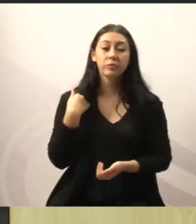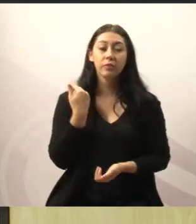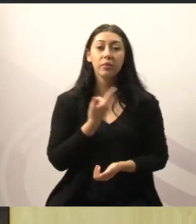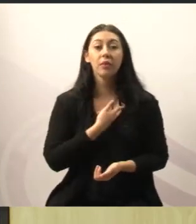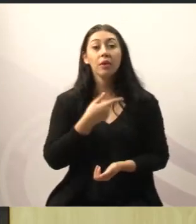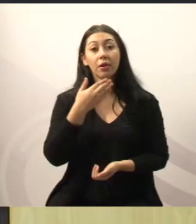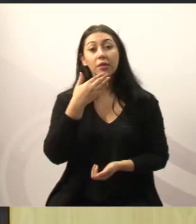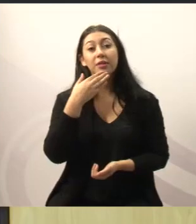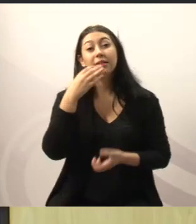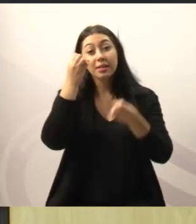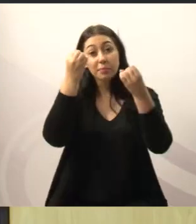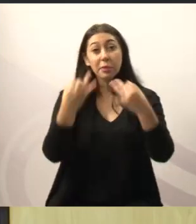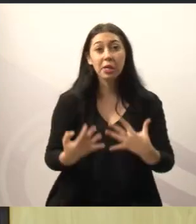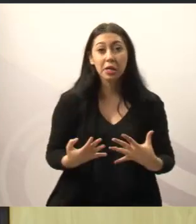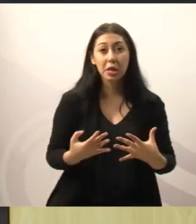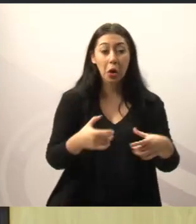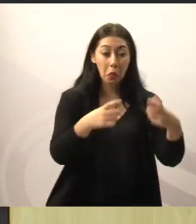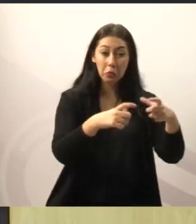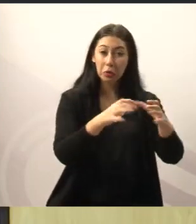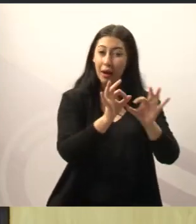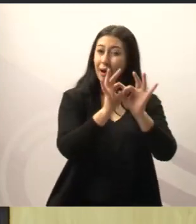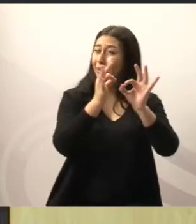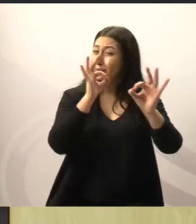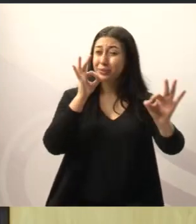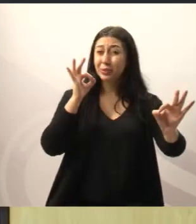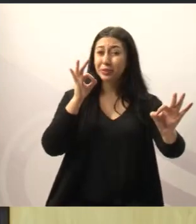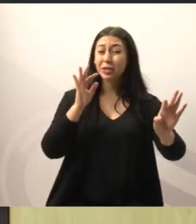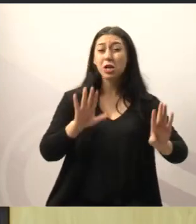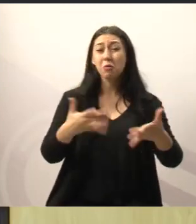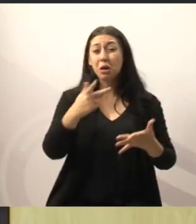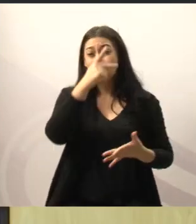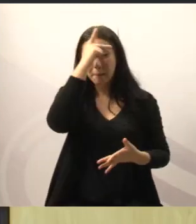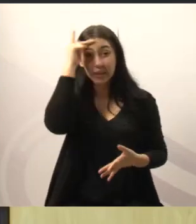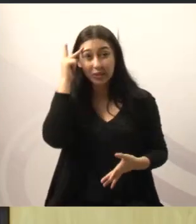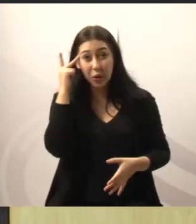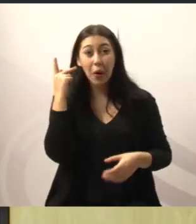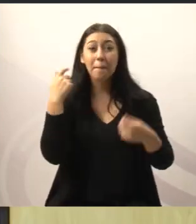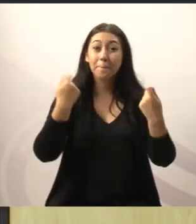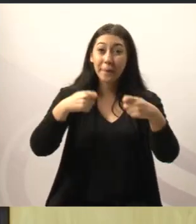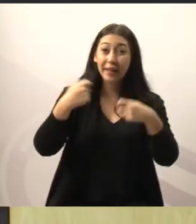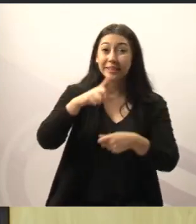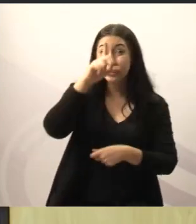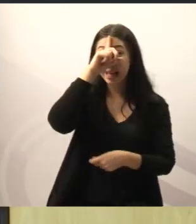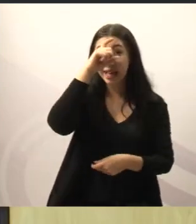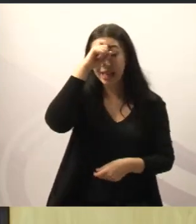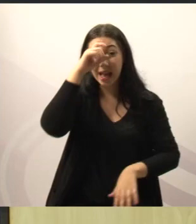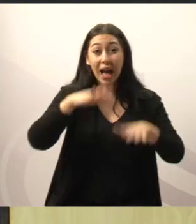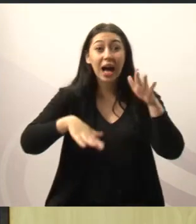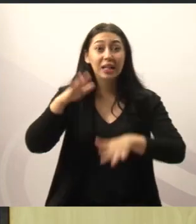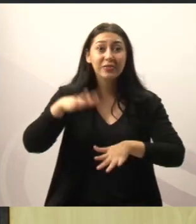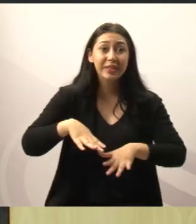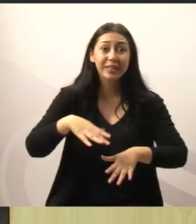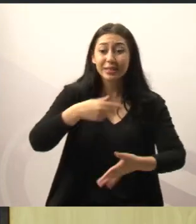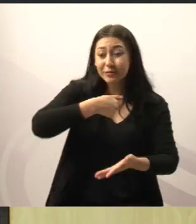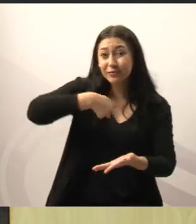tratam de bairros distantes e que os moradores que buscam atendimento na Santa Casa muitas vezes precisam ir caminhando até o Parque Meia Lua para esperar